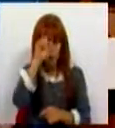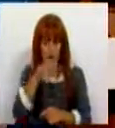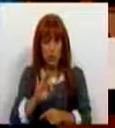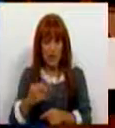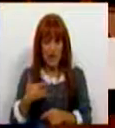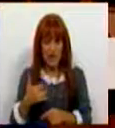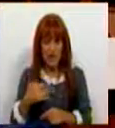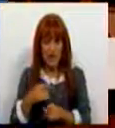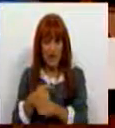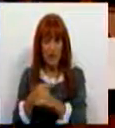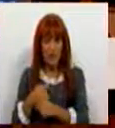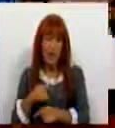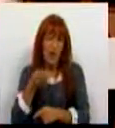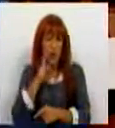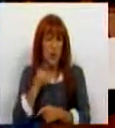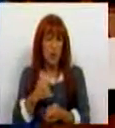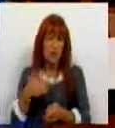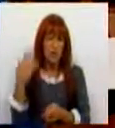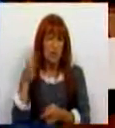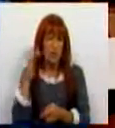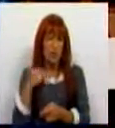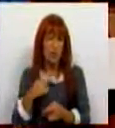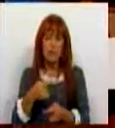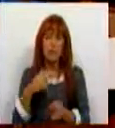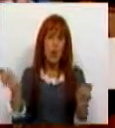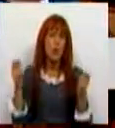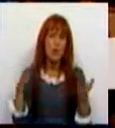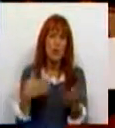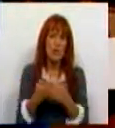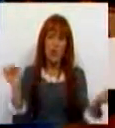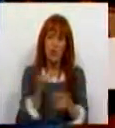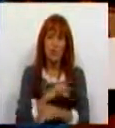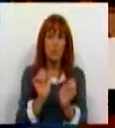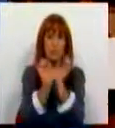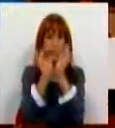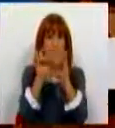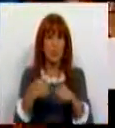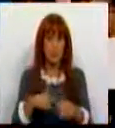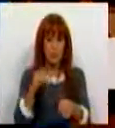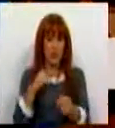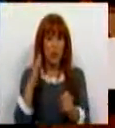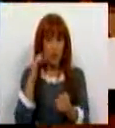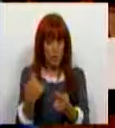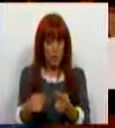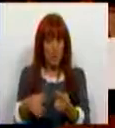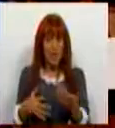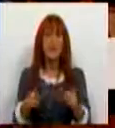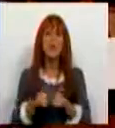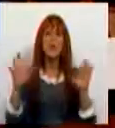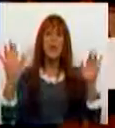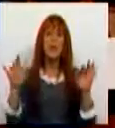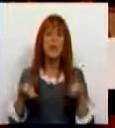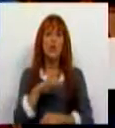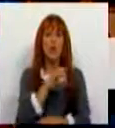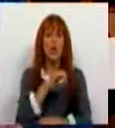PSD, CDS, e peço desculpa de ter este número e passo a publicidade num jornal online, eu tenho esse número hoje, para